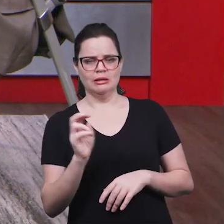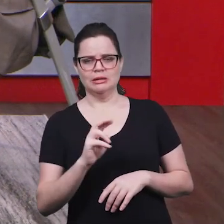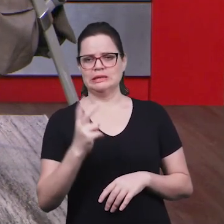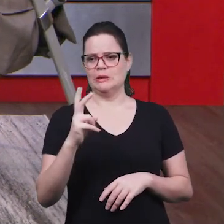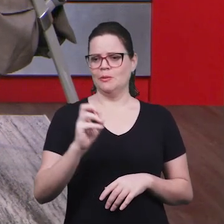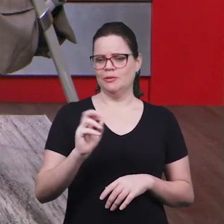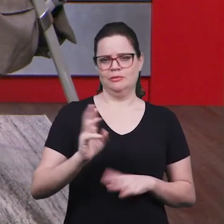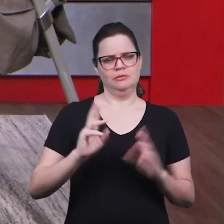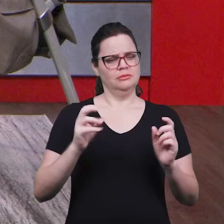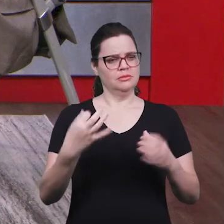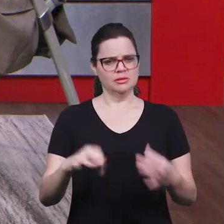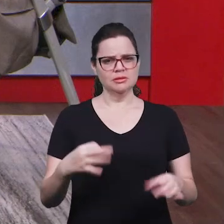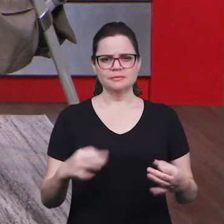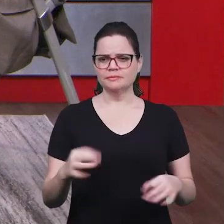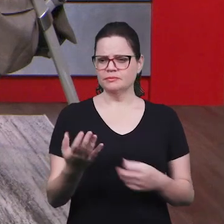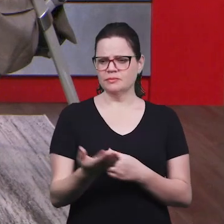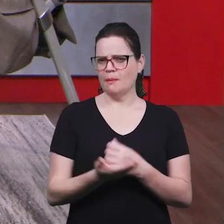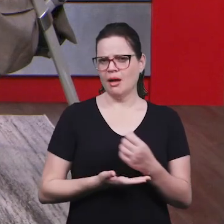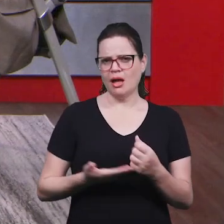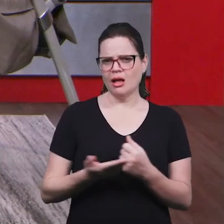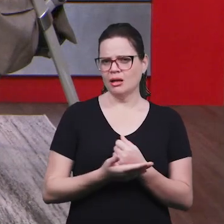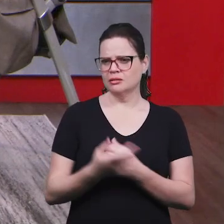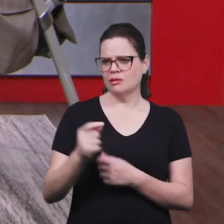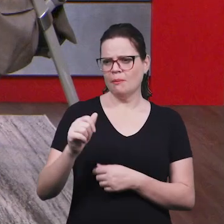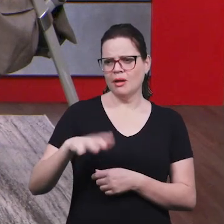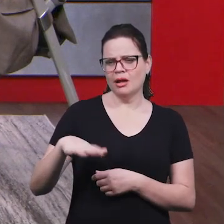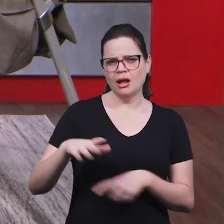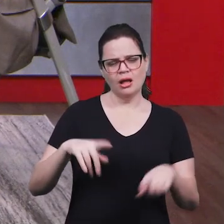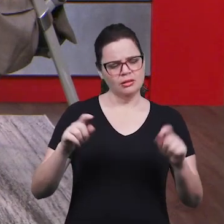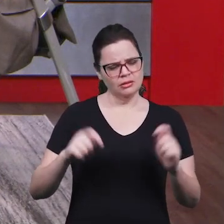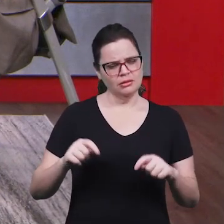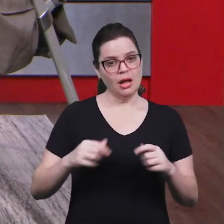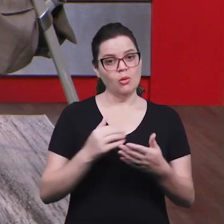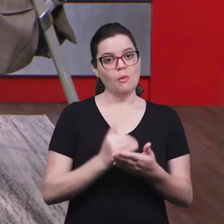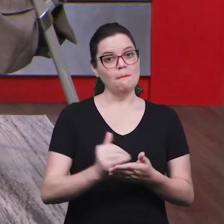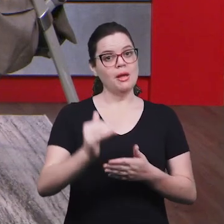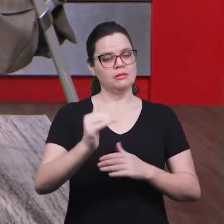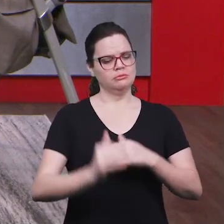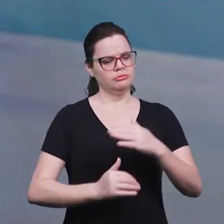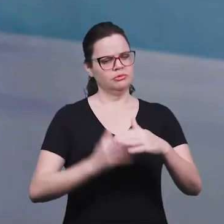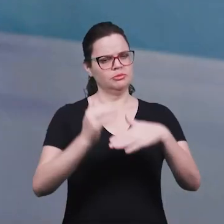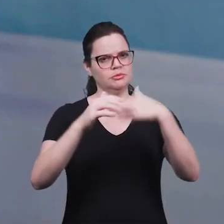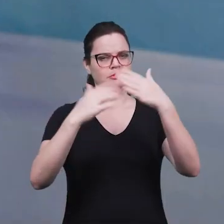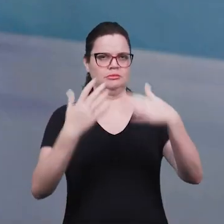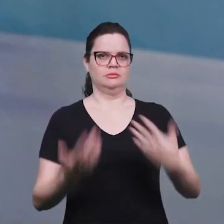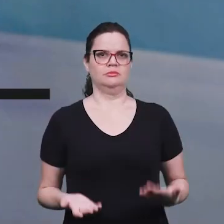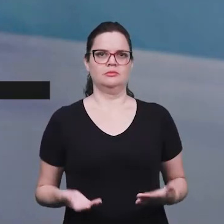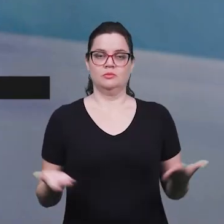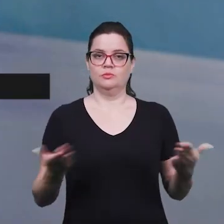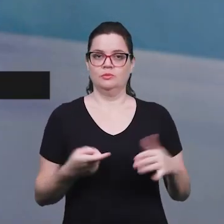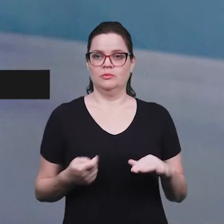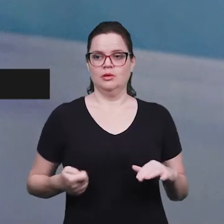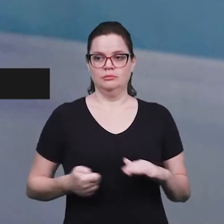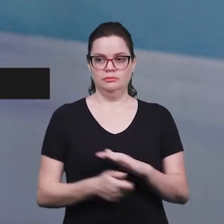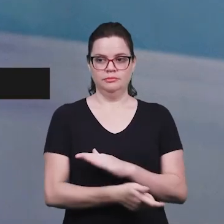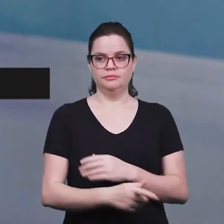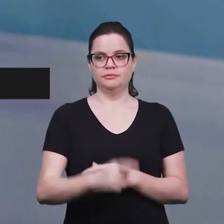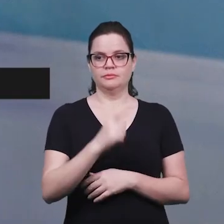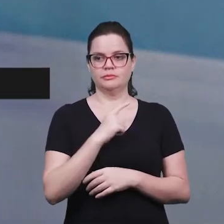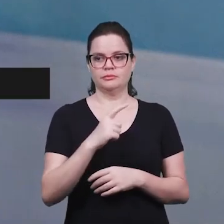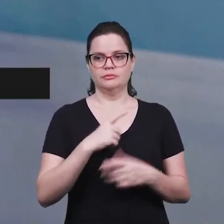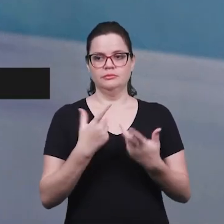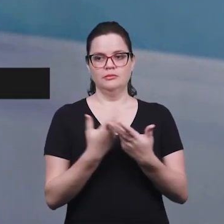basta dar o primeiro passo, valores pequenos e é muito acessível. Hoje a indústria de investimento oferece